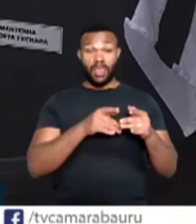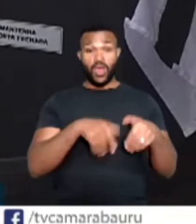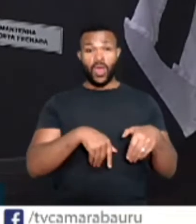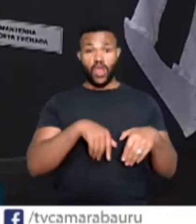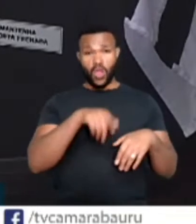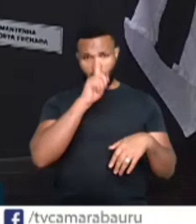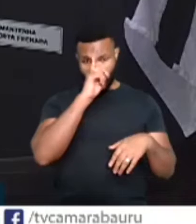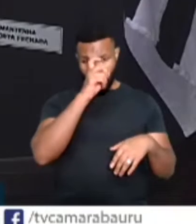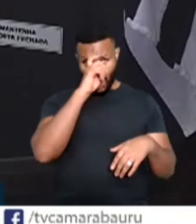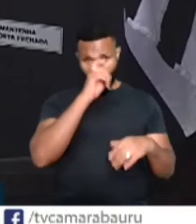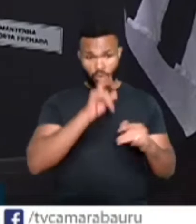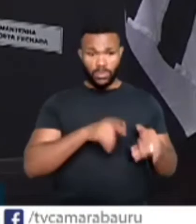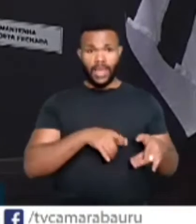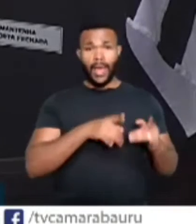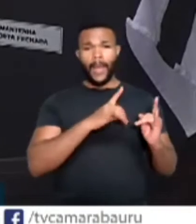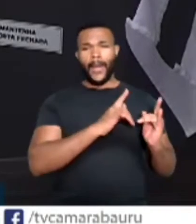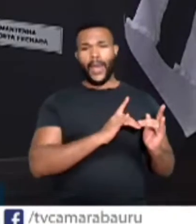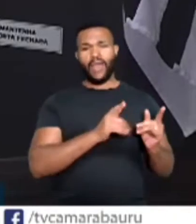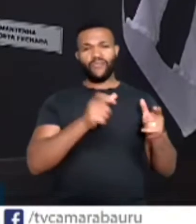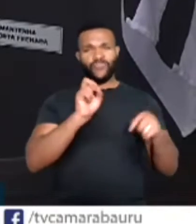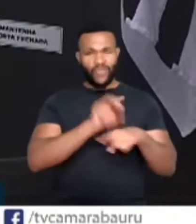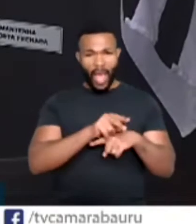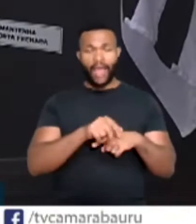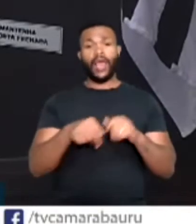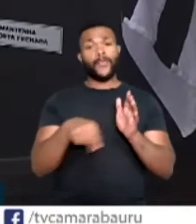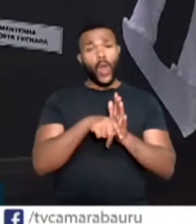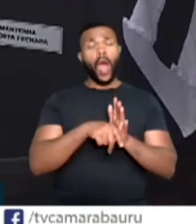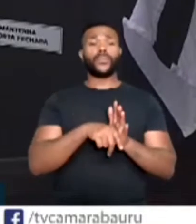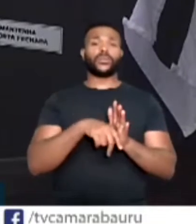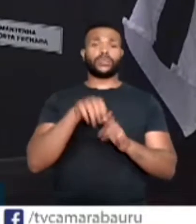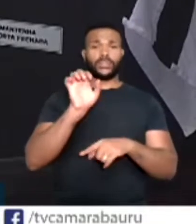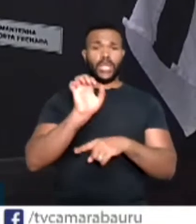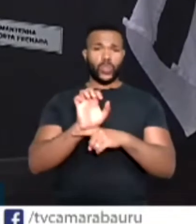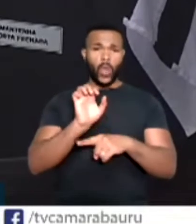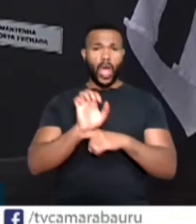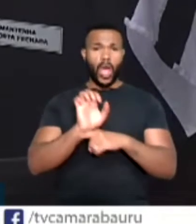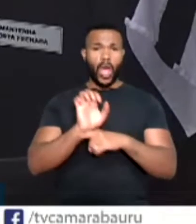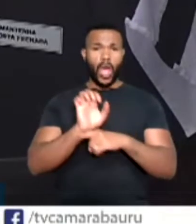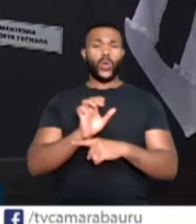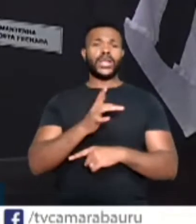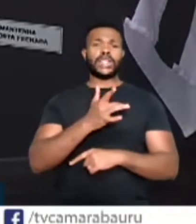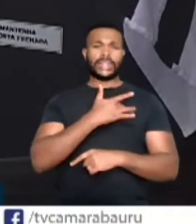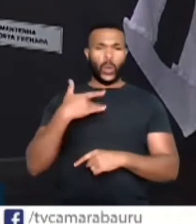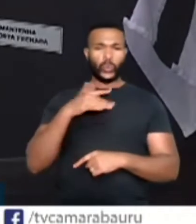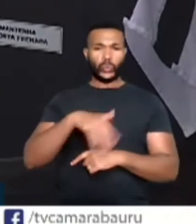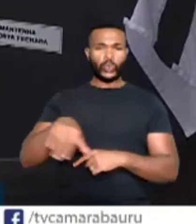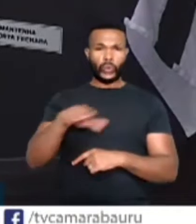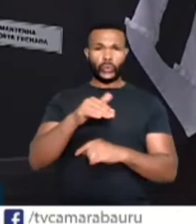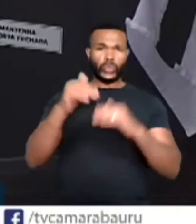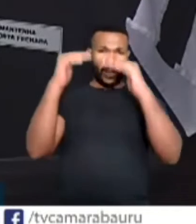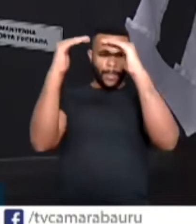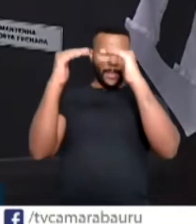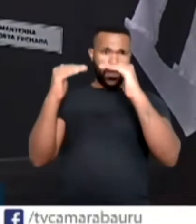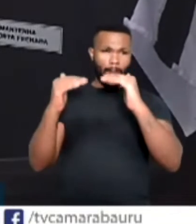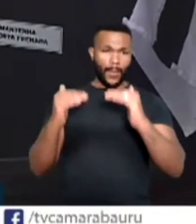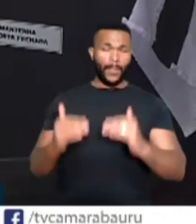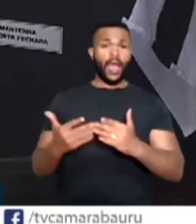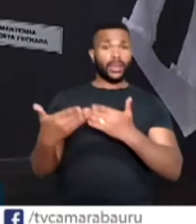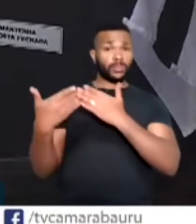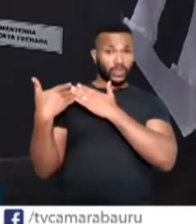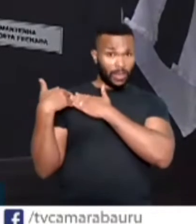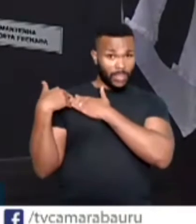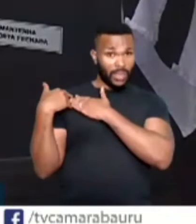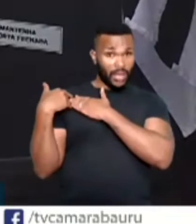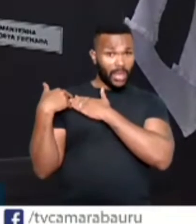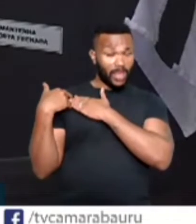estadual. Enquanto a saúde for hierarquizada, ou seja, tiver compartimentos de responsabilidade, os